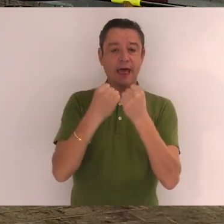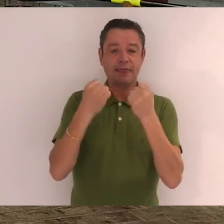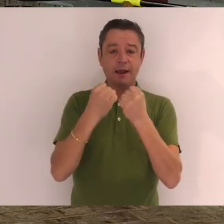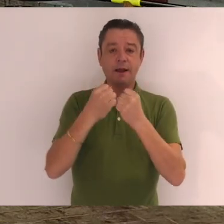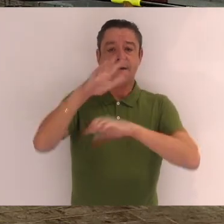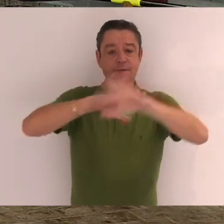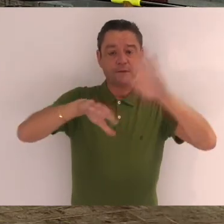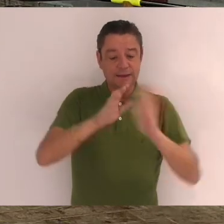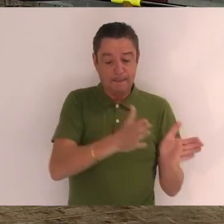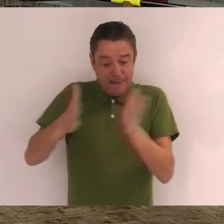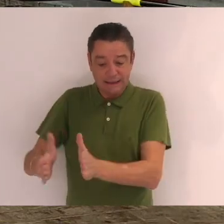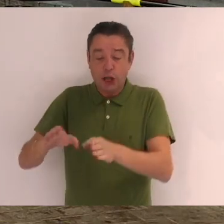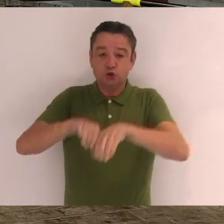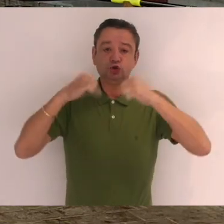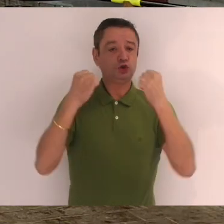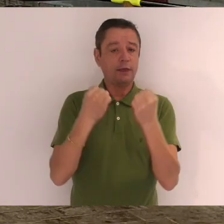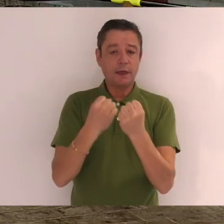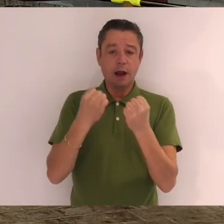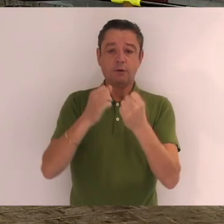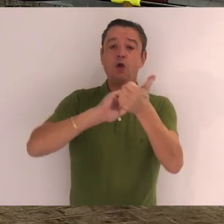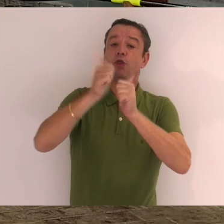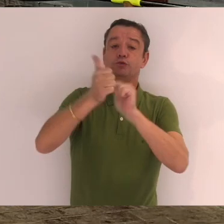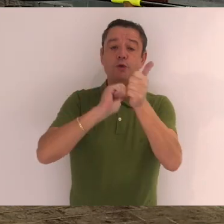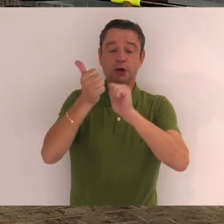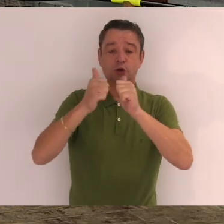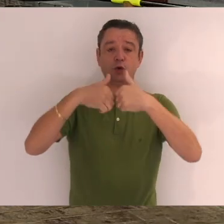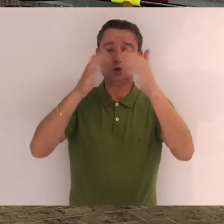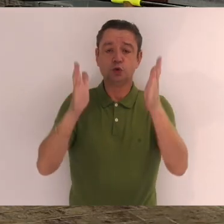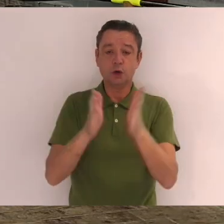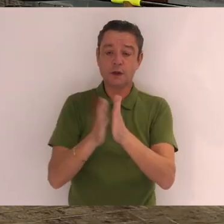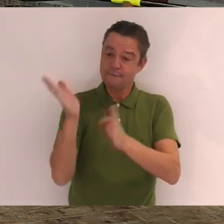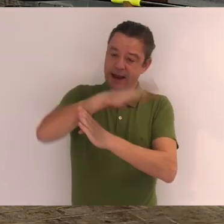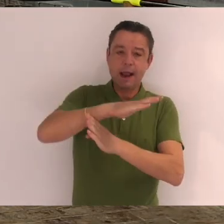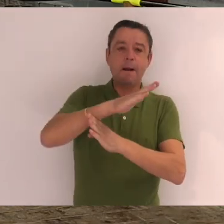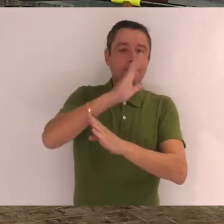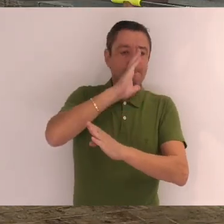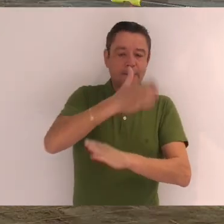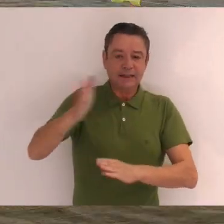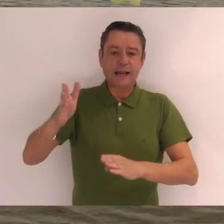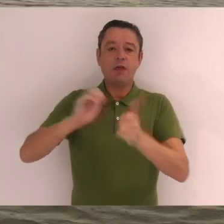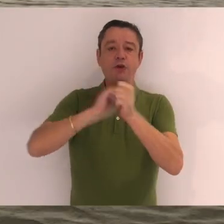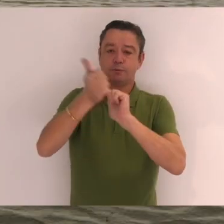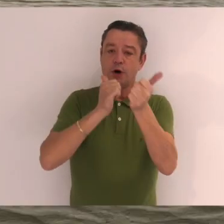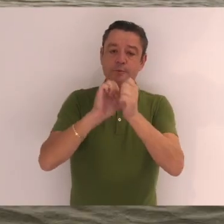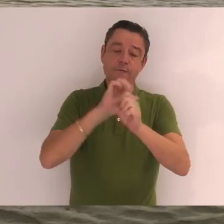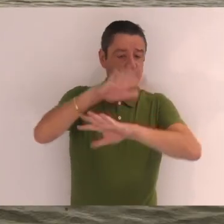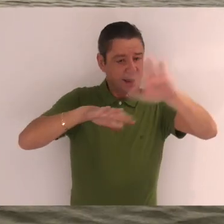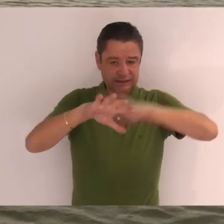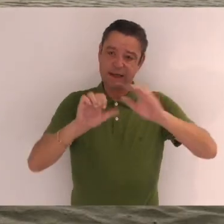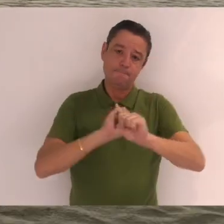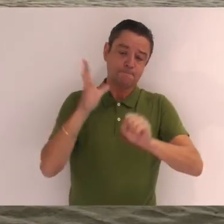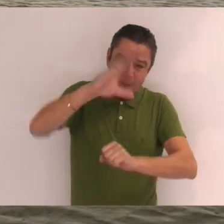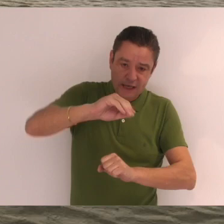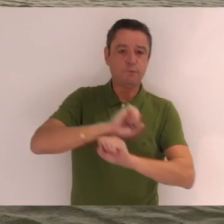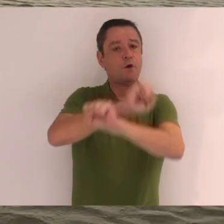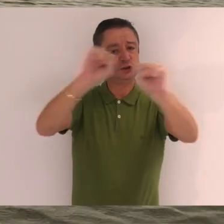façam parte da sociedade façam parte dos portadores venham praticar desporto e faço mais por vocês e